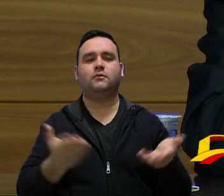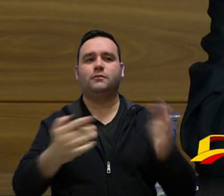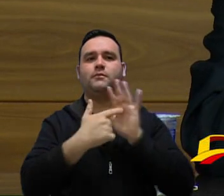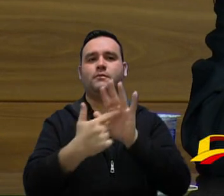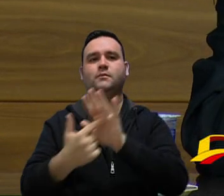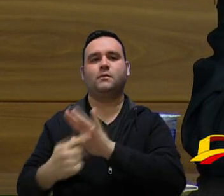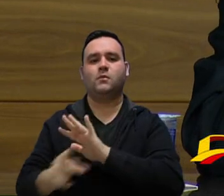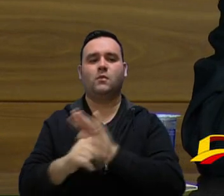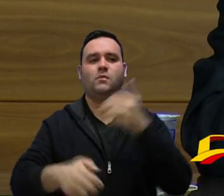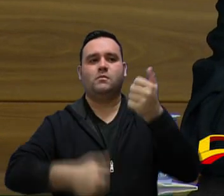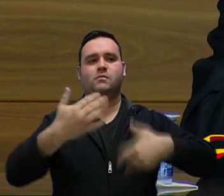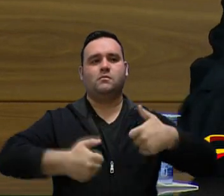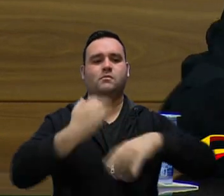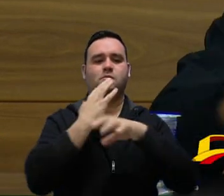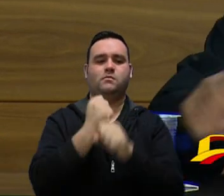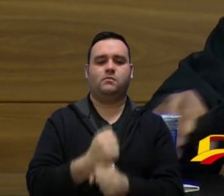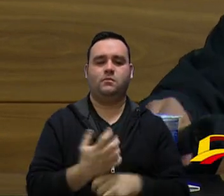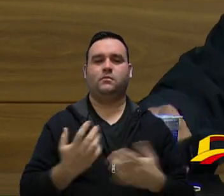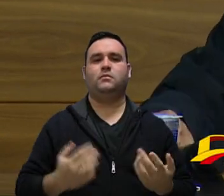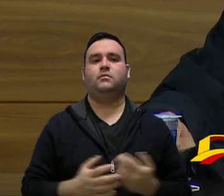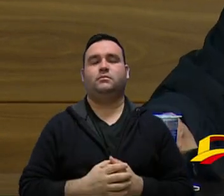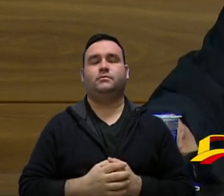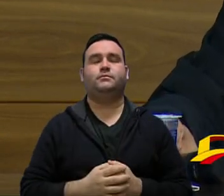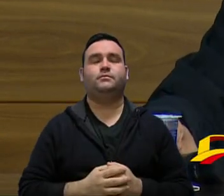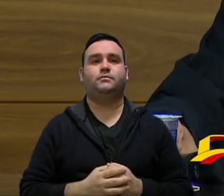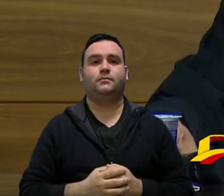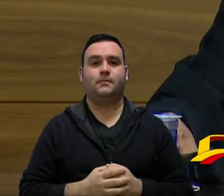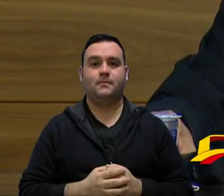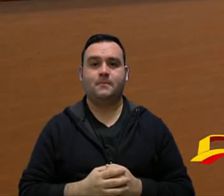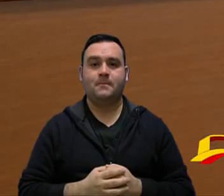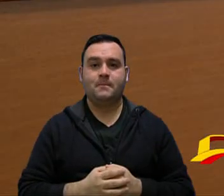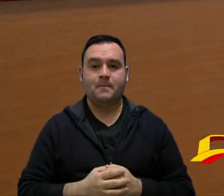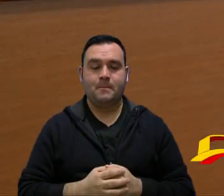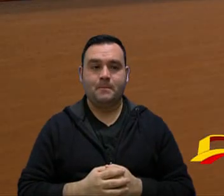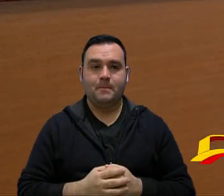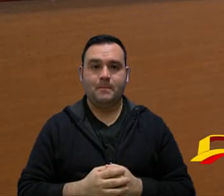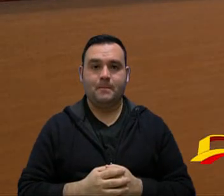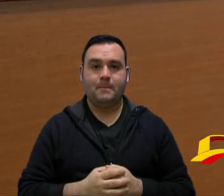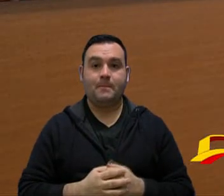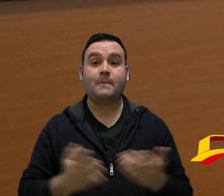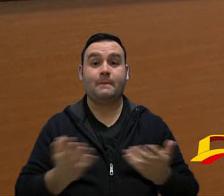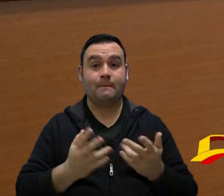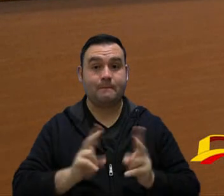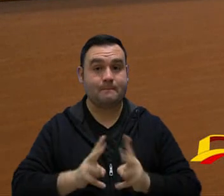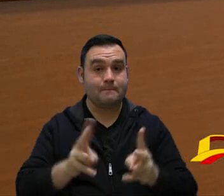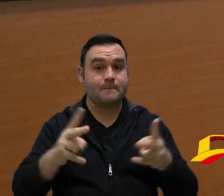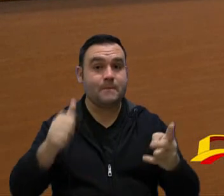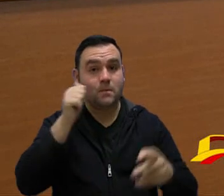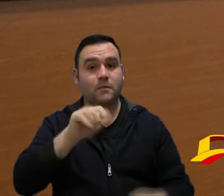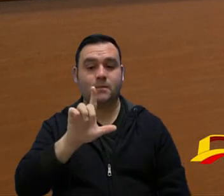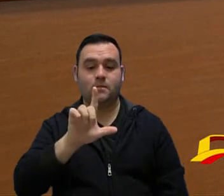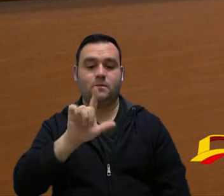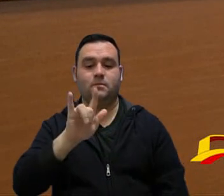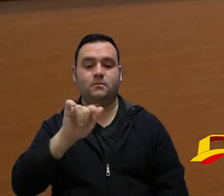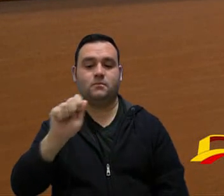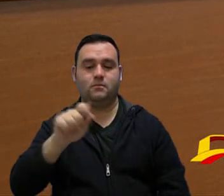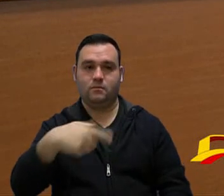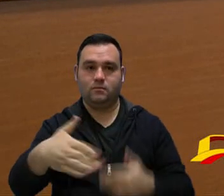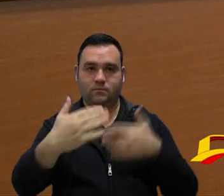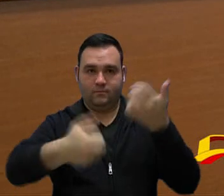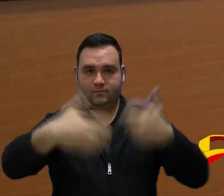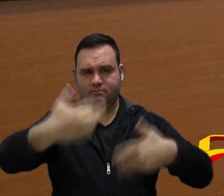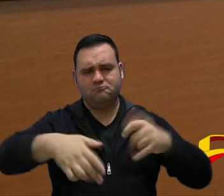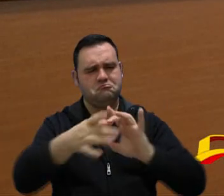apresentação da prestação de contas a tá dando seguimento então doutora lígia por favor